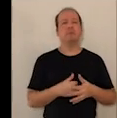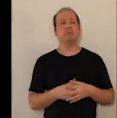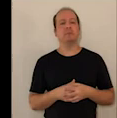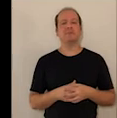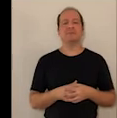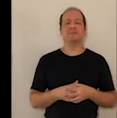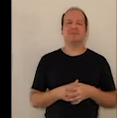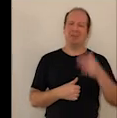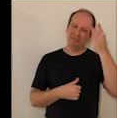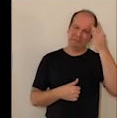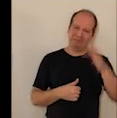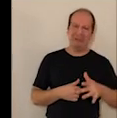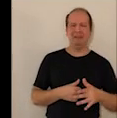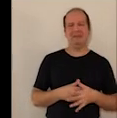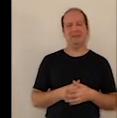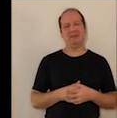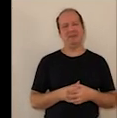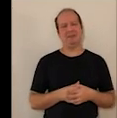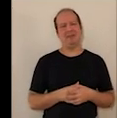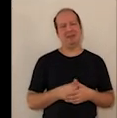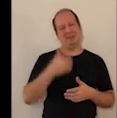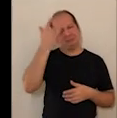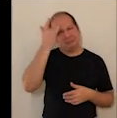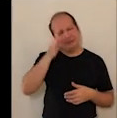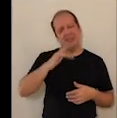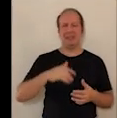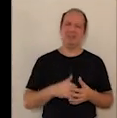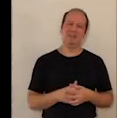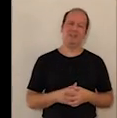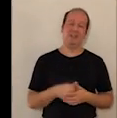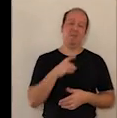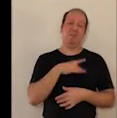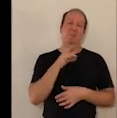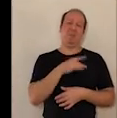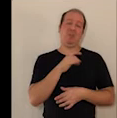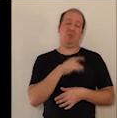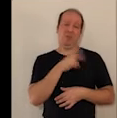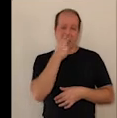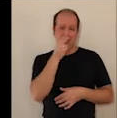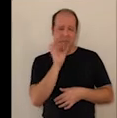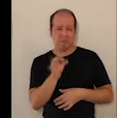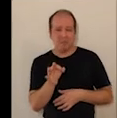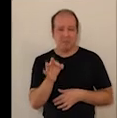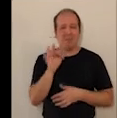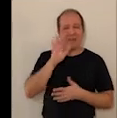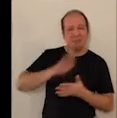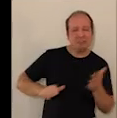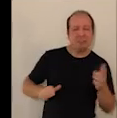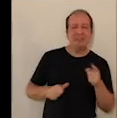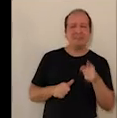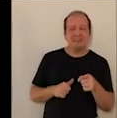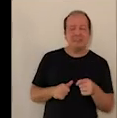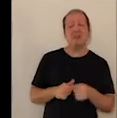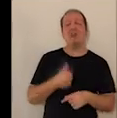Eu não sei. Eu não sei. Mosca, eu tenho medo, acha mesmo, que ele vai me tirar desse aperto. Ah,